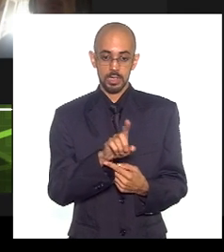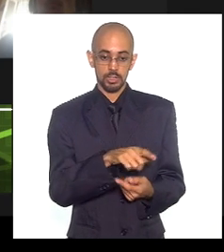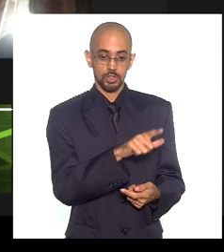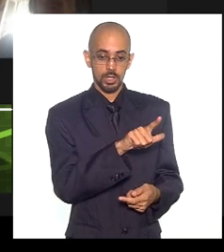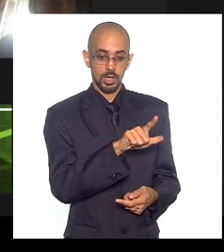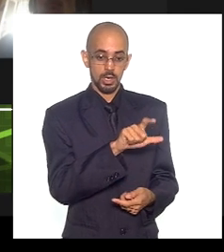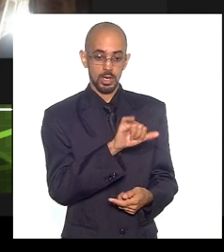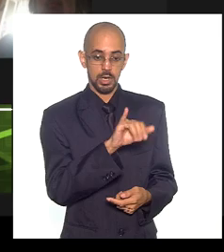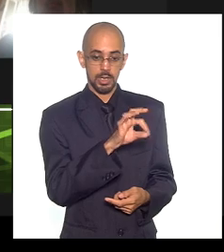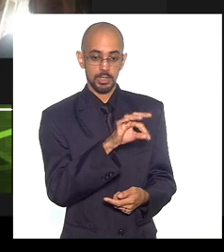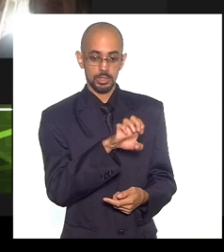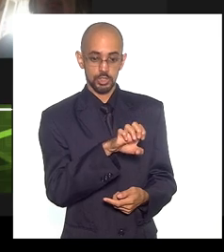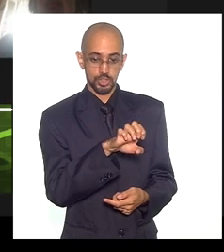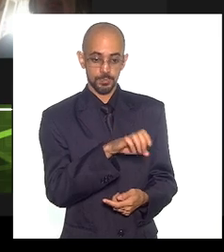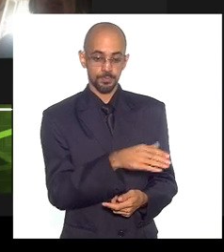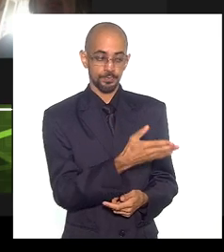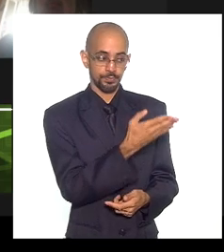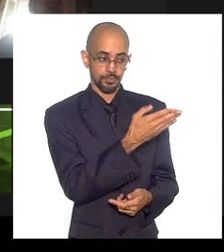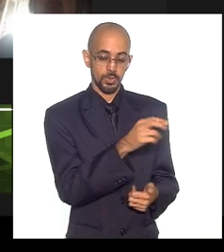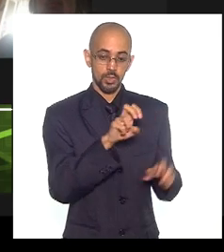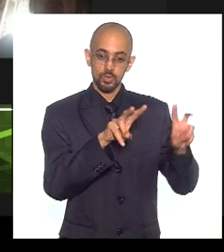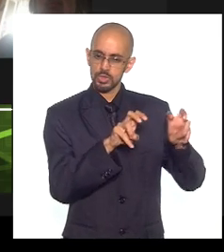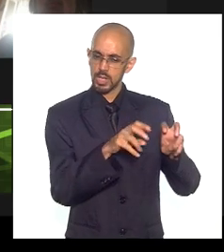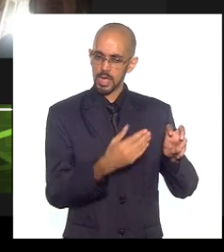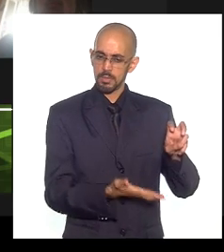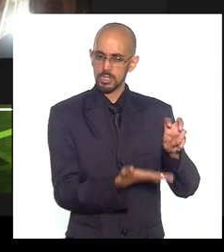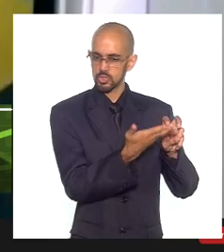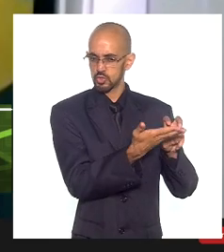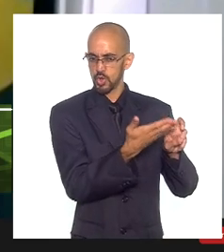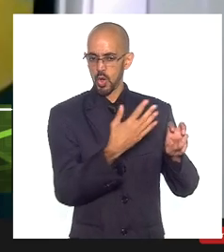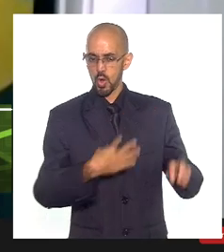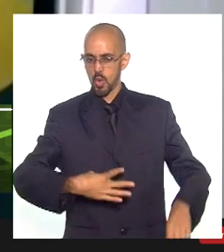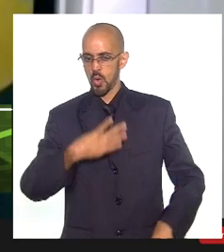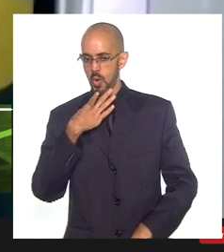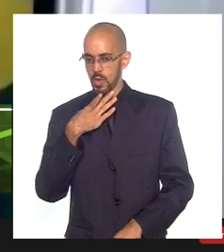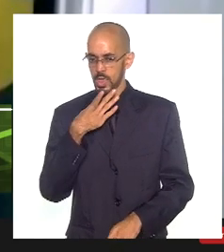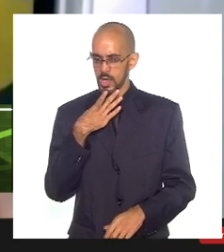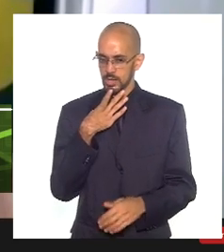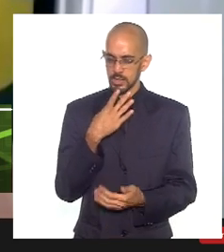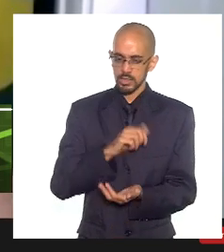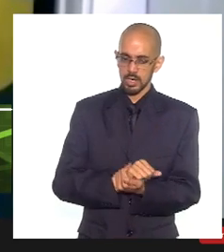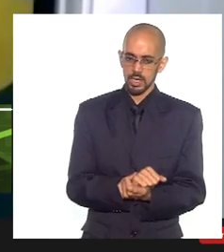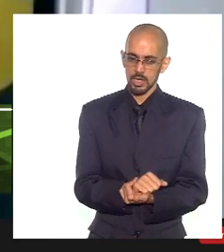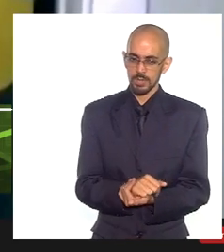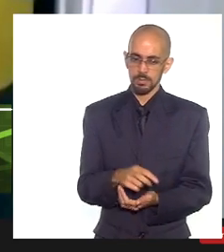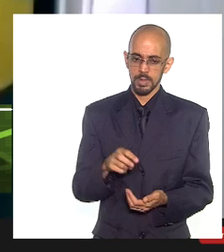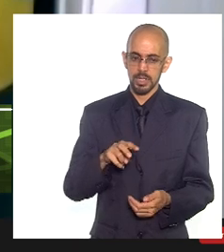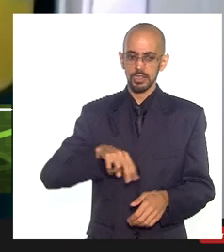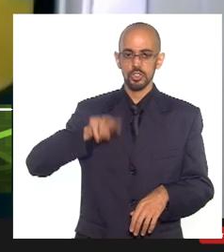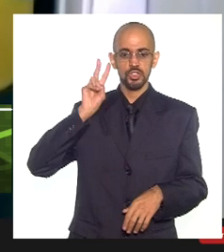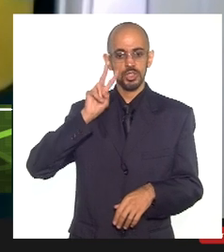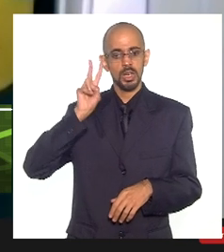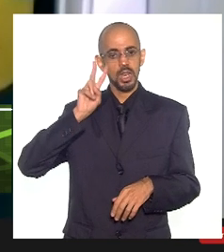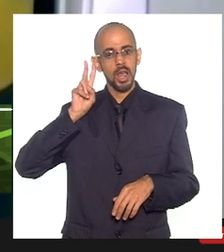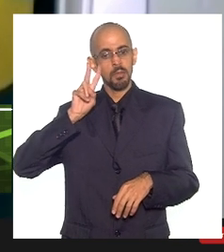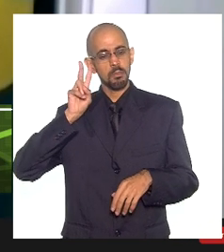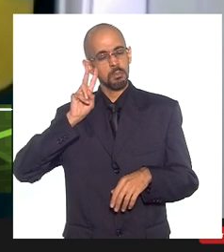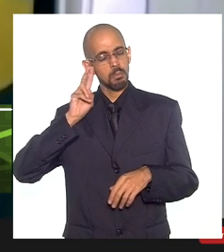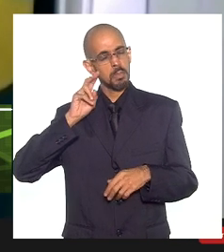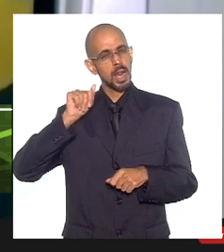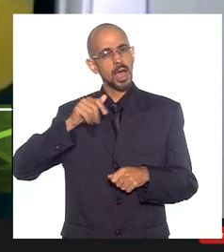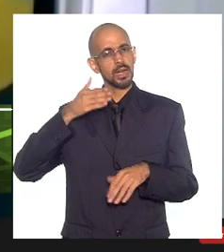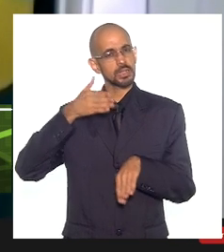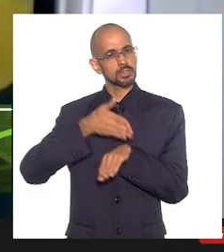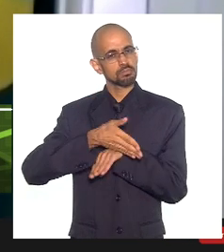Os temas o subsecretário conhece, alguns foram reavivados nas nossas intervenções introdutórias